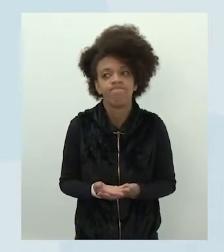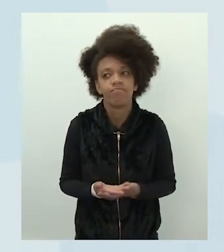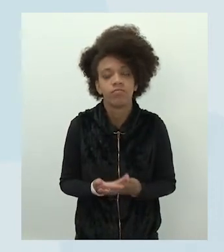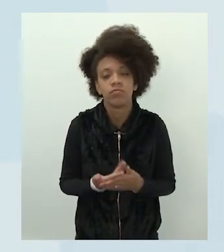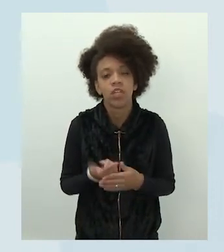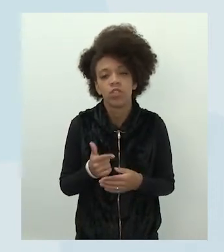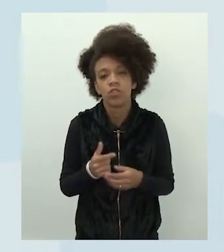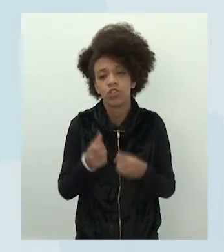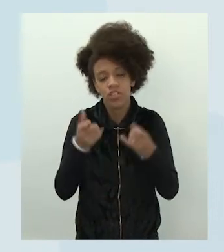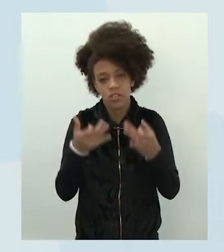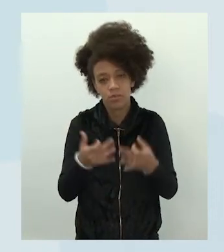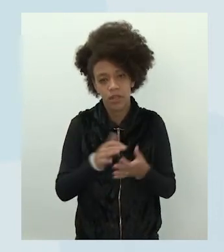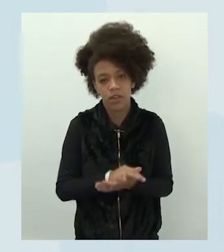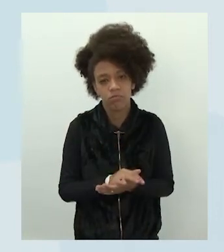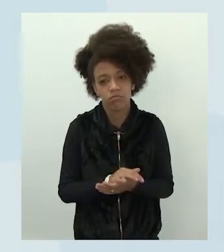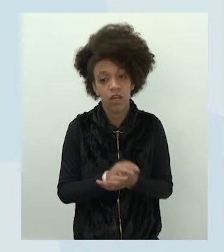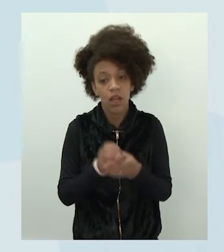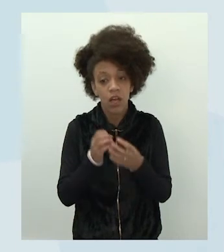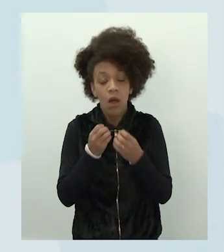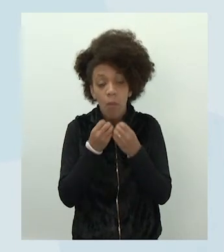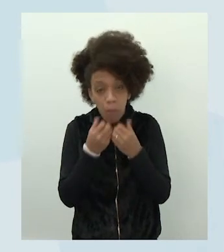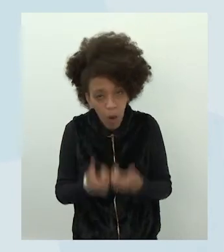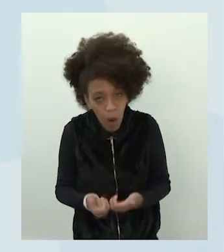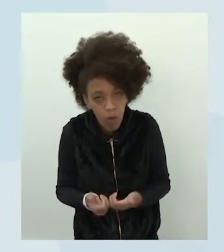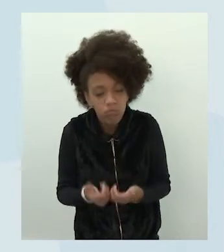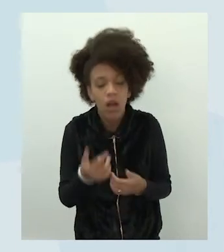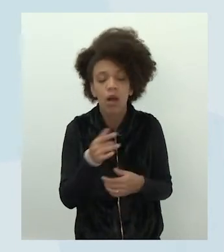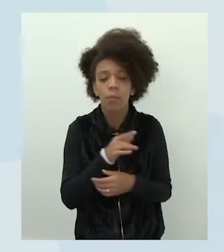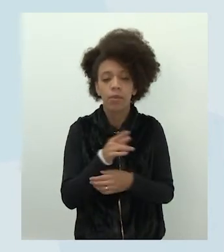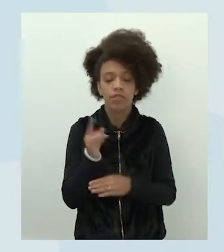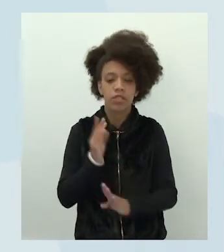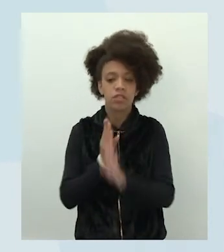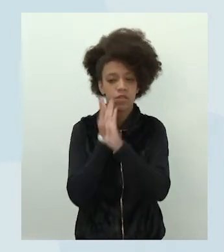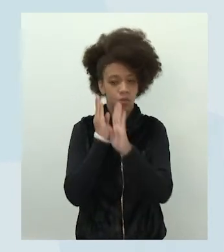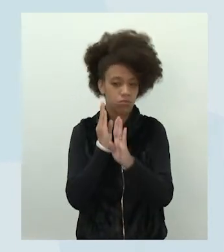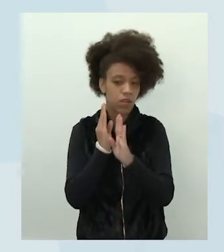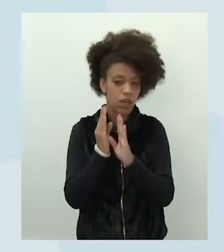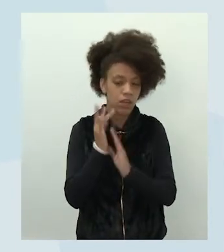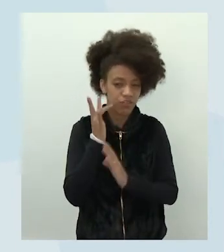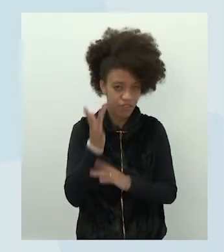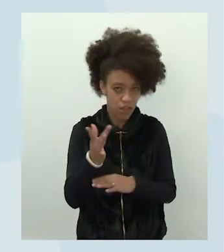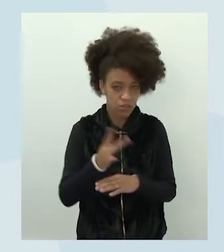escrito, eu achei que era bom para vocês acharem facilmente, então,